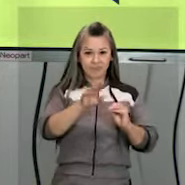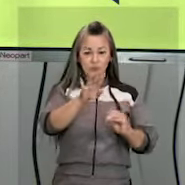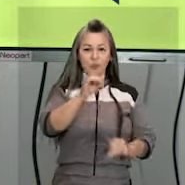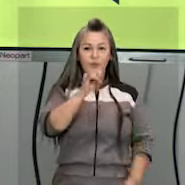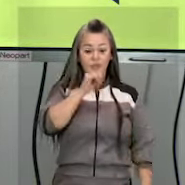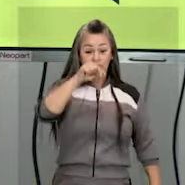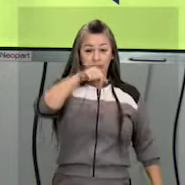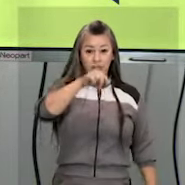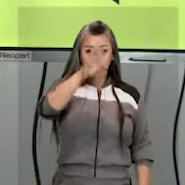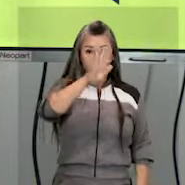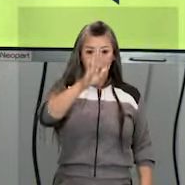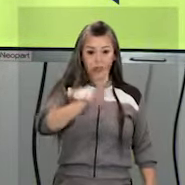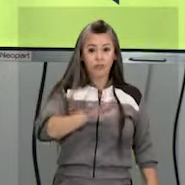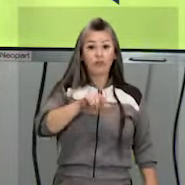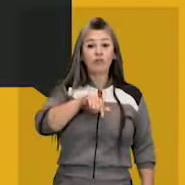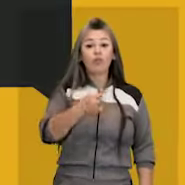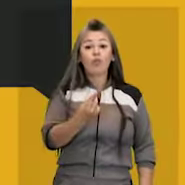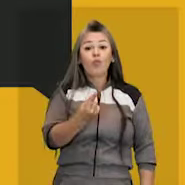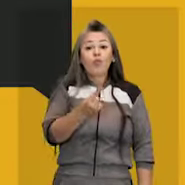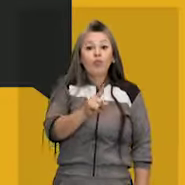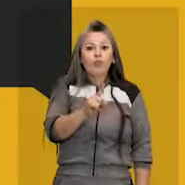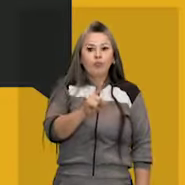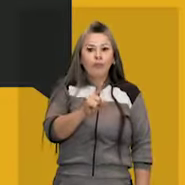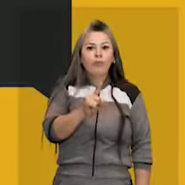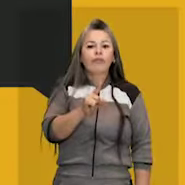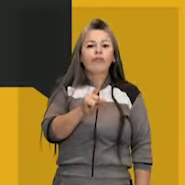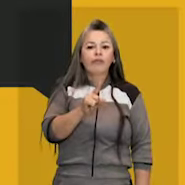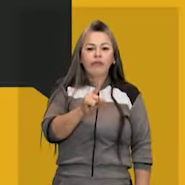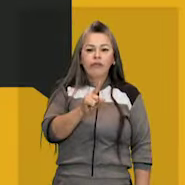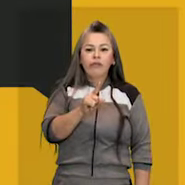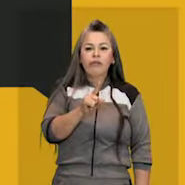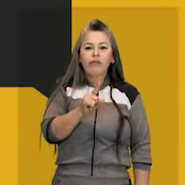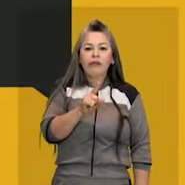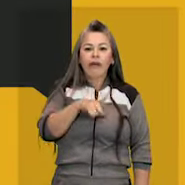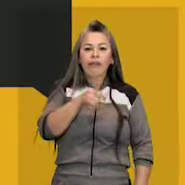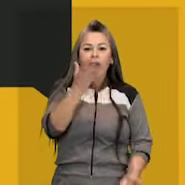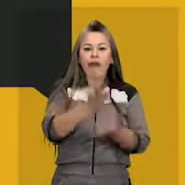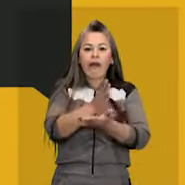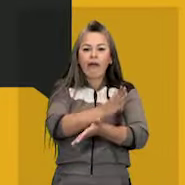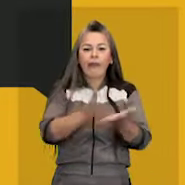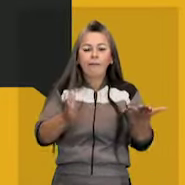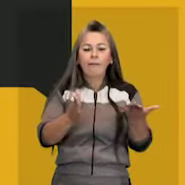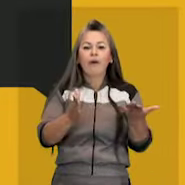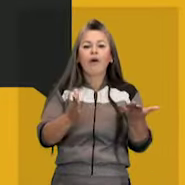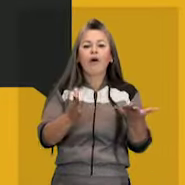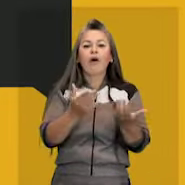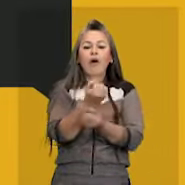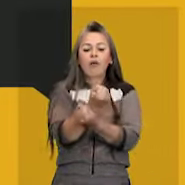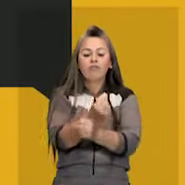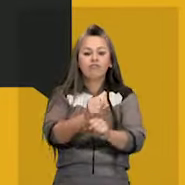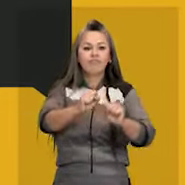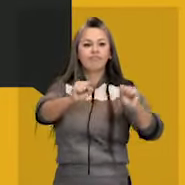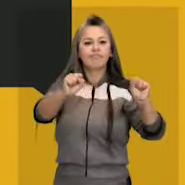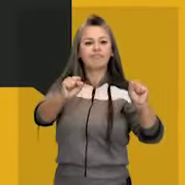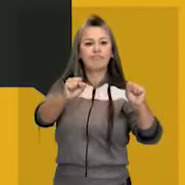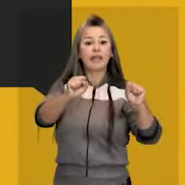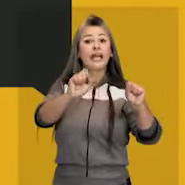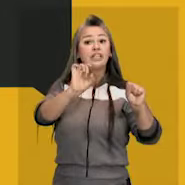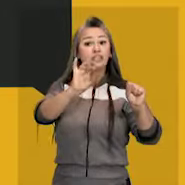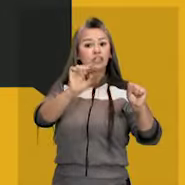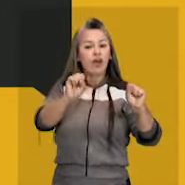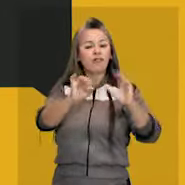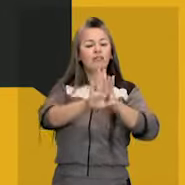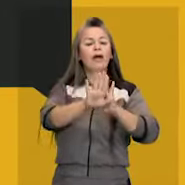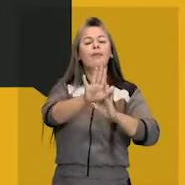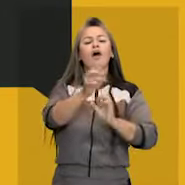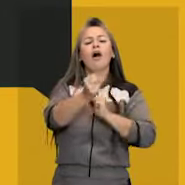das Américas a abolir a escravidão, o que só aconteceu com a Lei Áurea em 13 de maio de